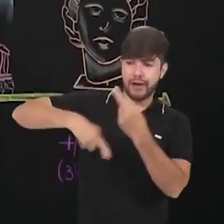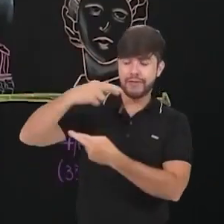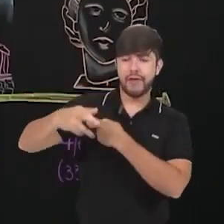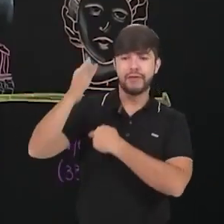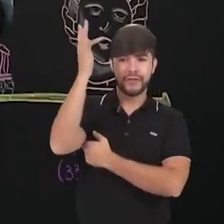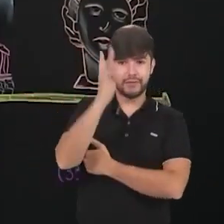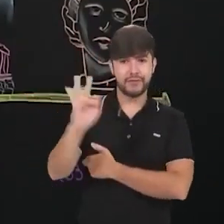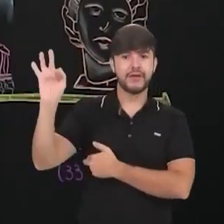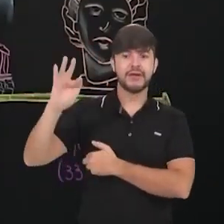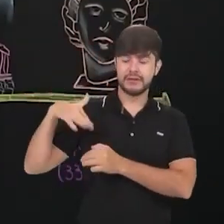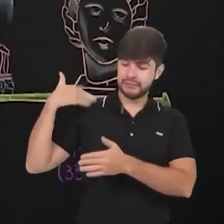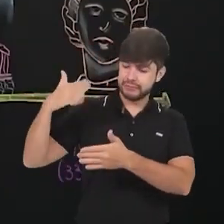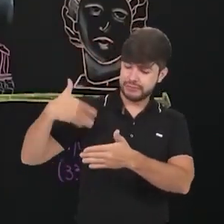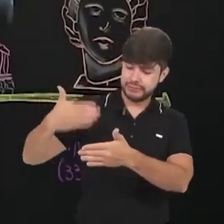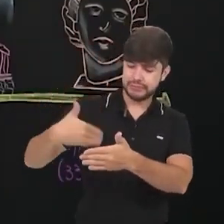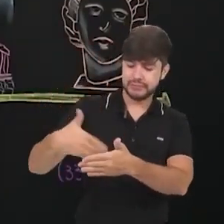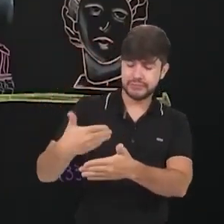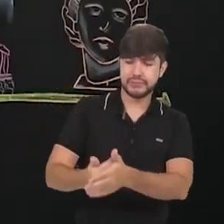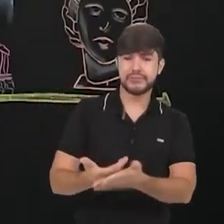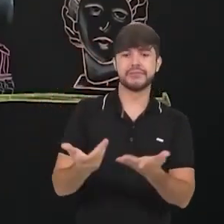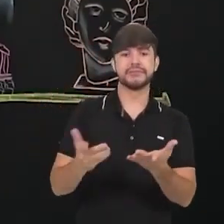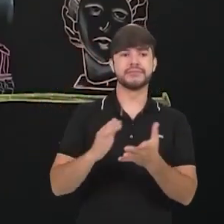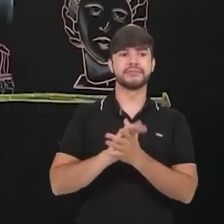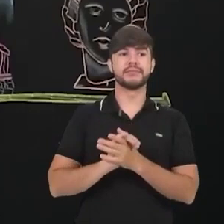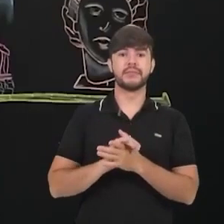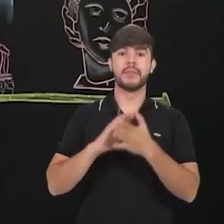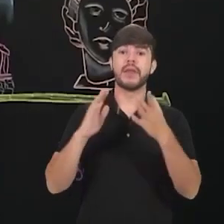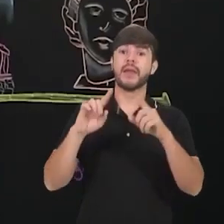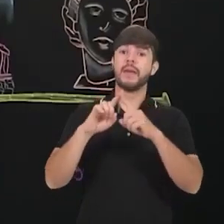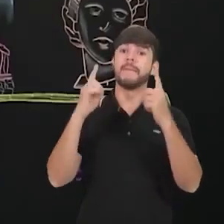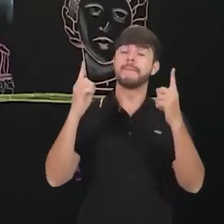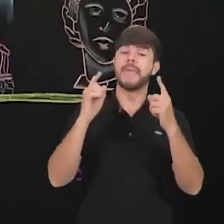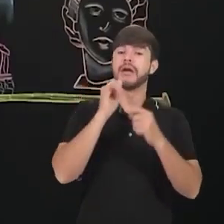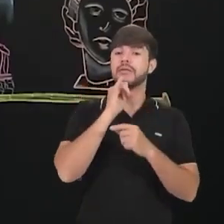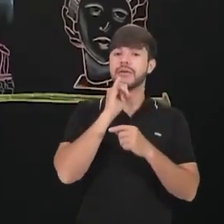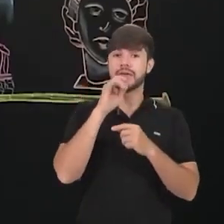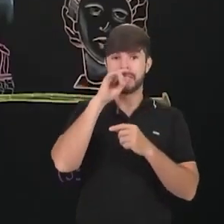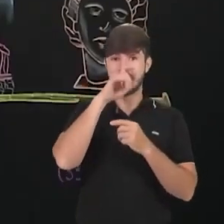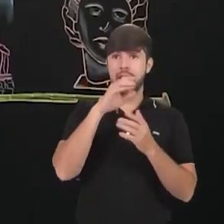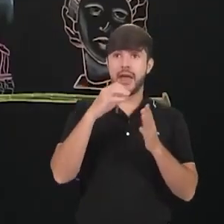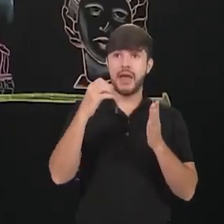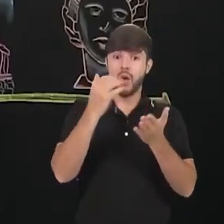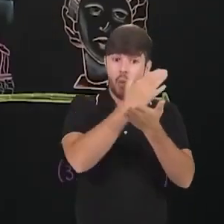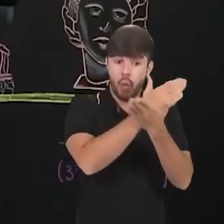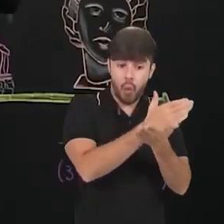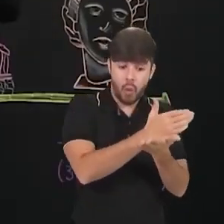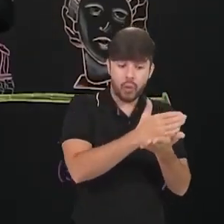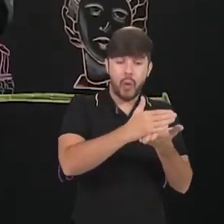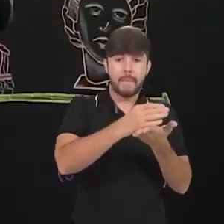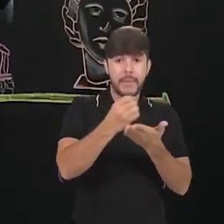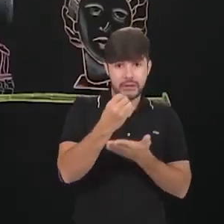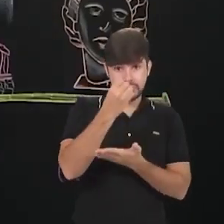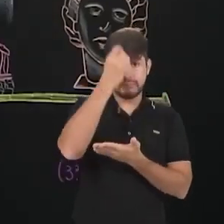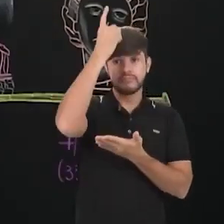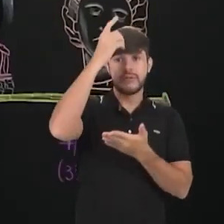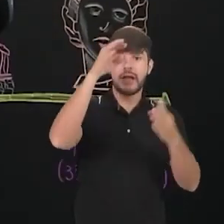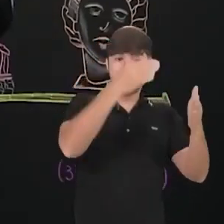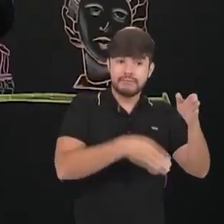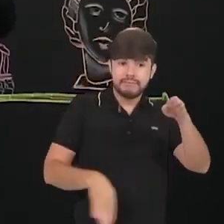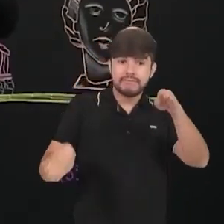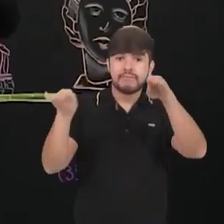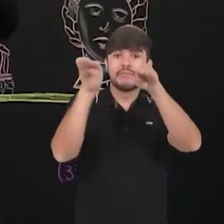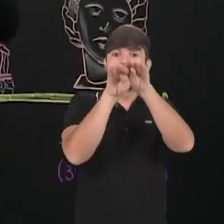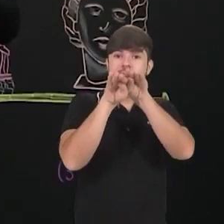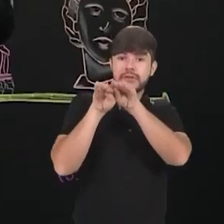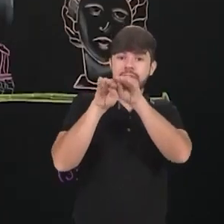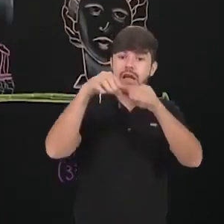outros processos que ampliaram essa noção. Mas, digamos assim, o embrião, a origem dessa ideia de igualdade nas